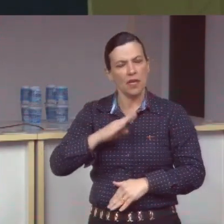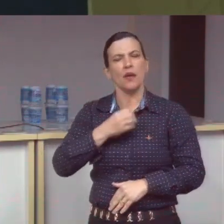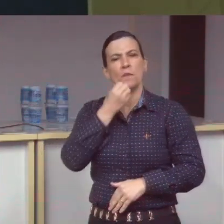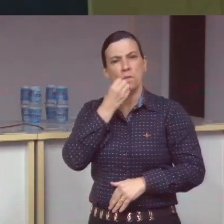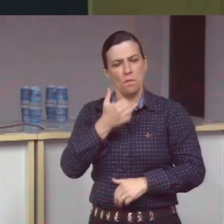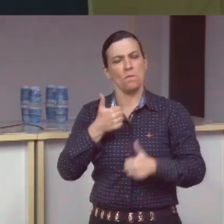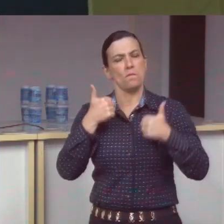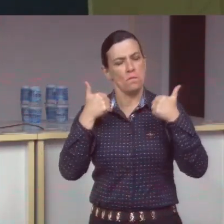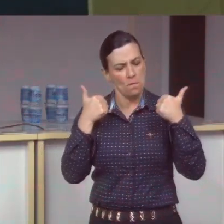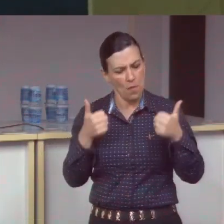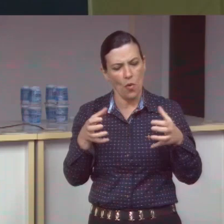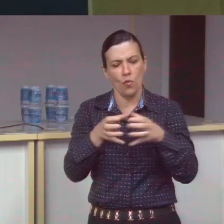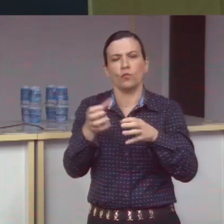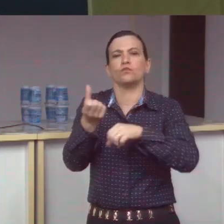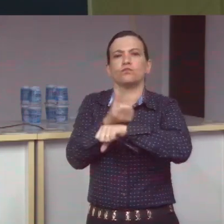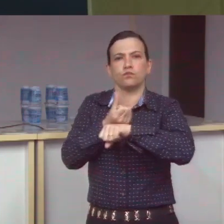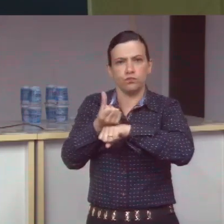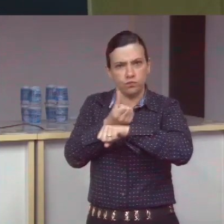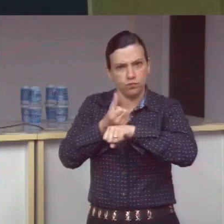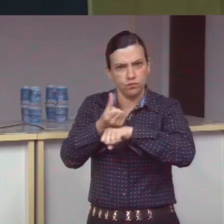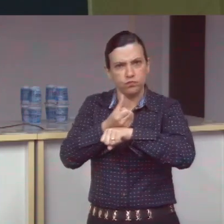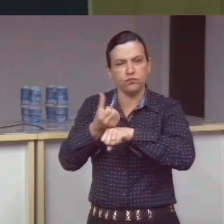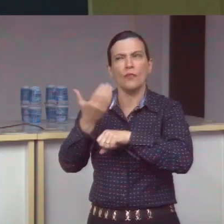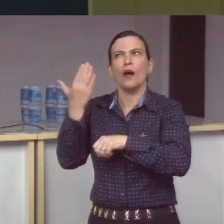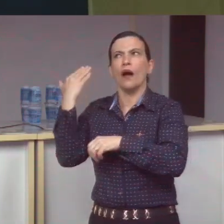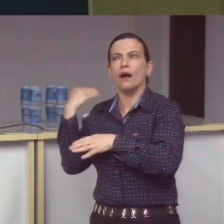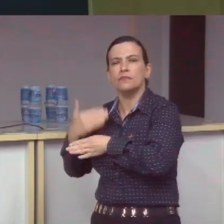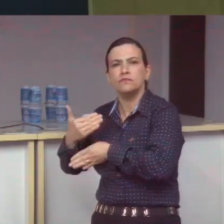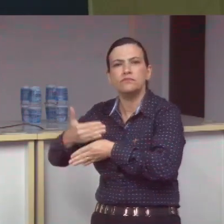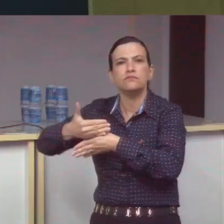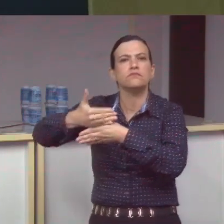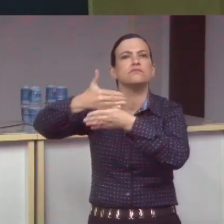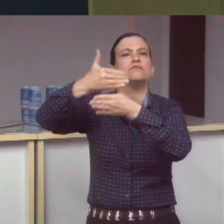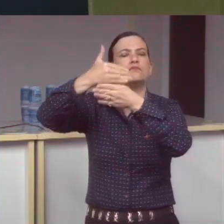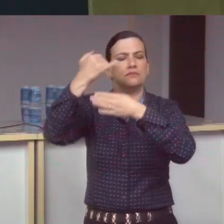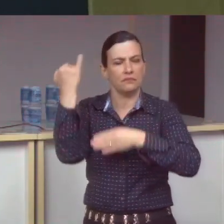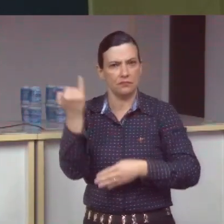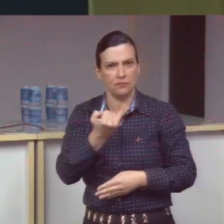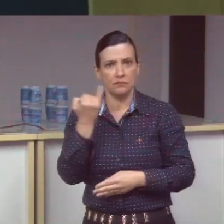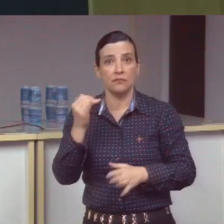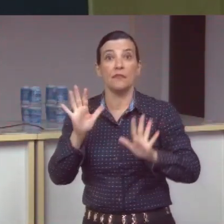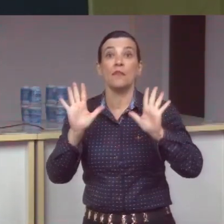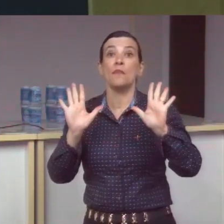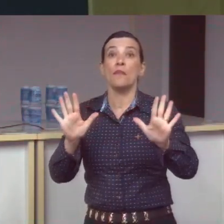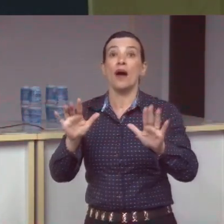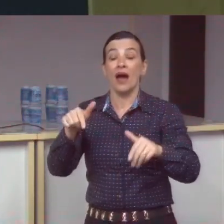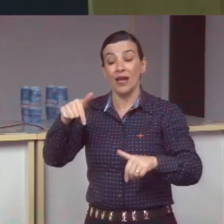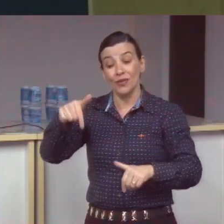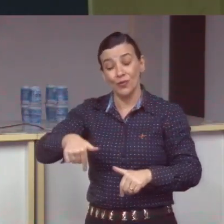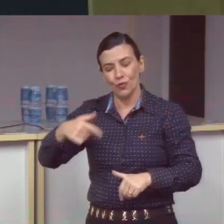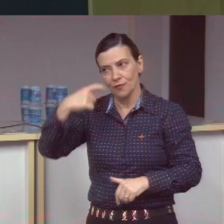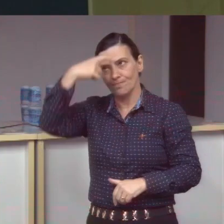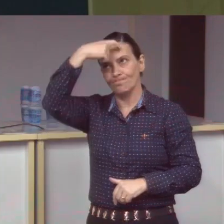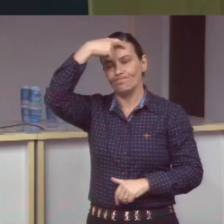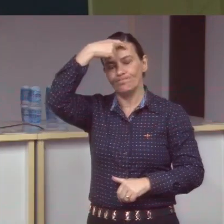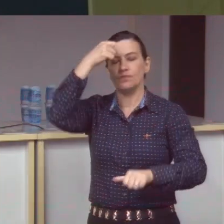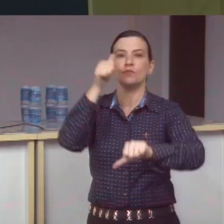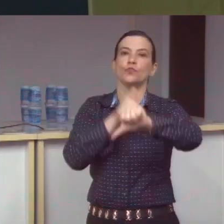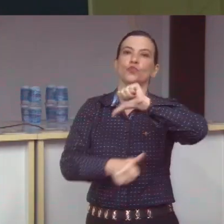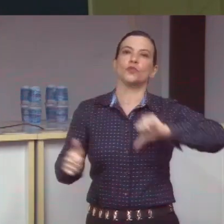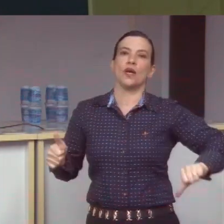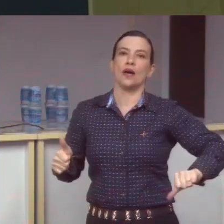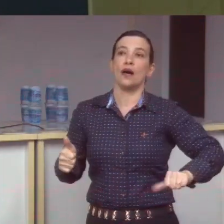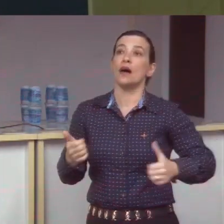lugar. É resultante de uma construção muito importante. Mas a gente tem que mudar o nosso paradigma se é para